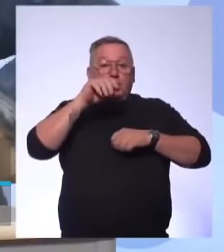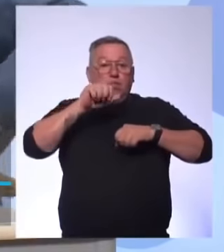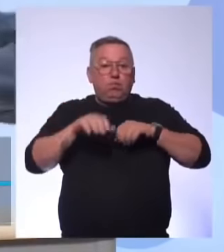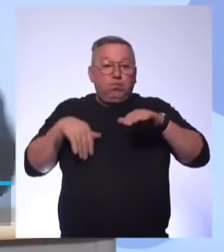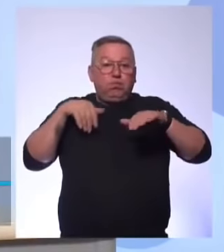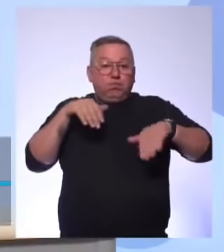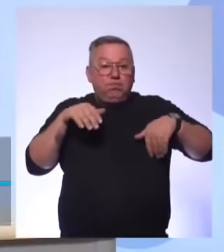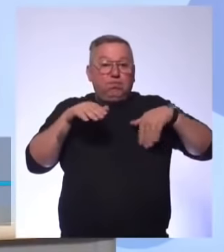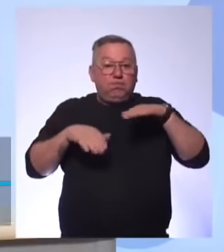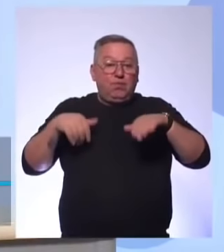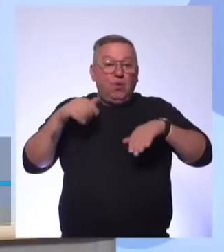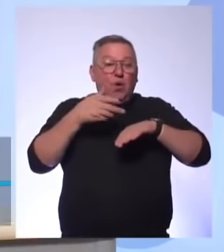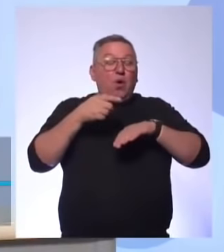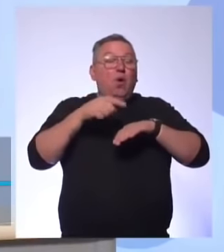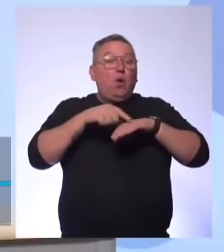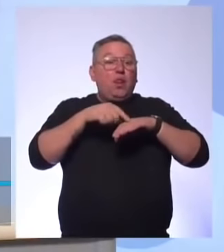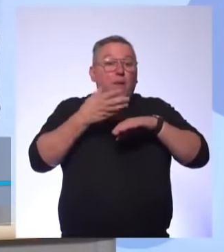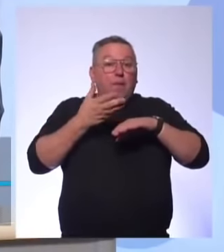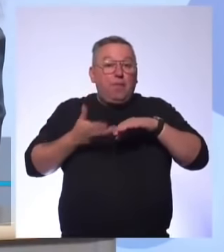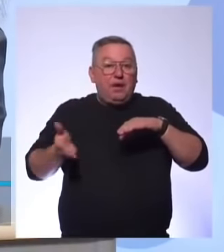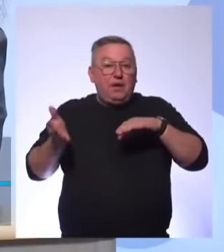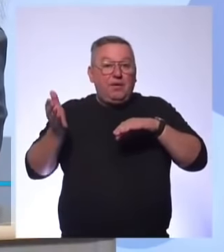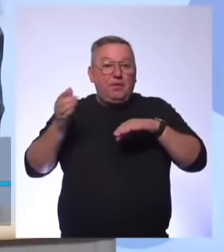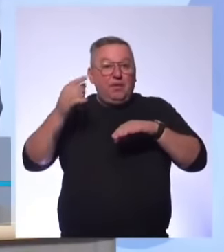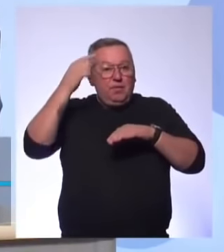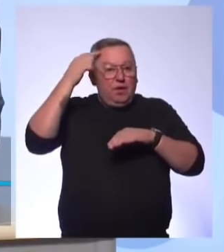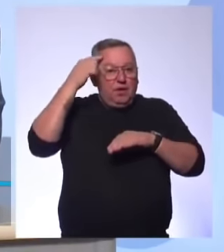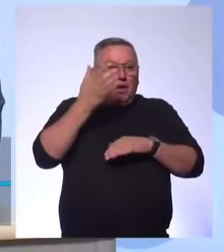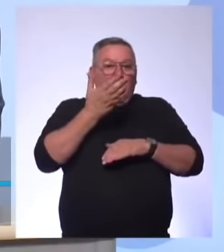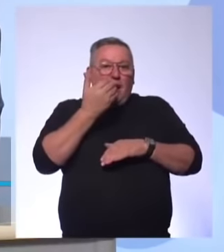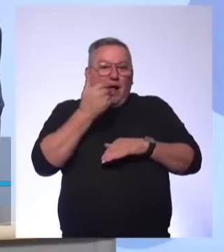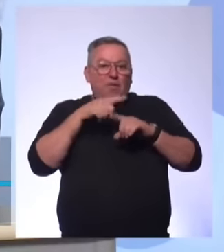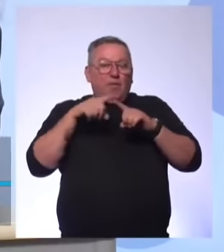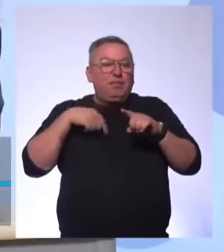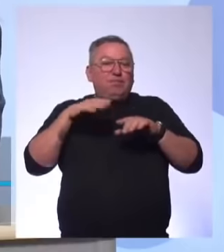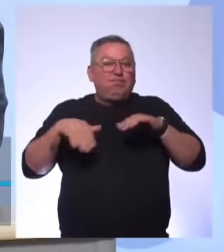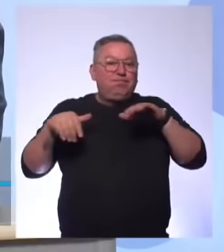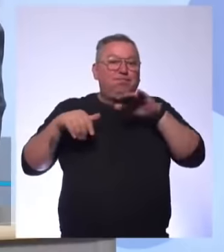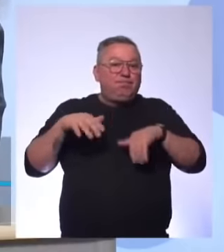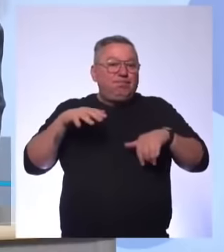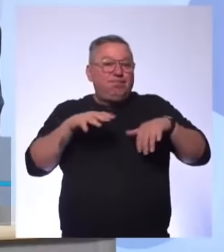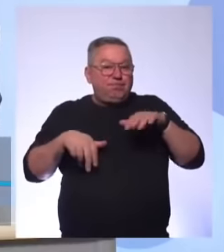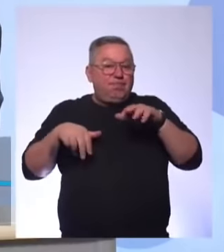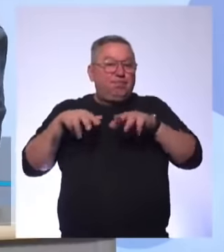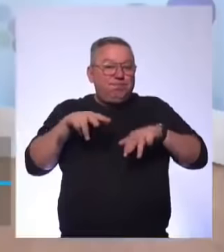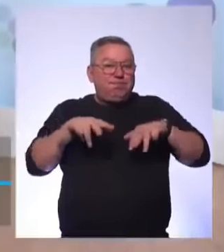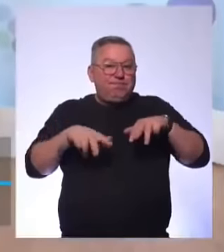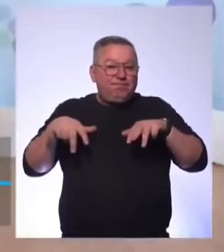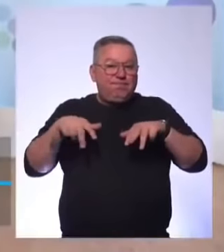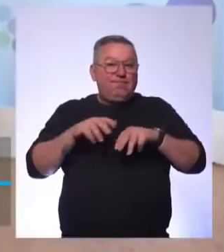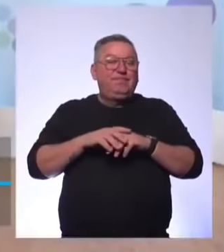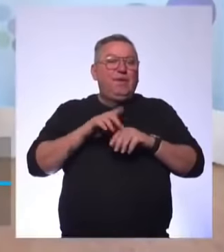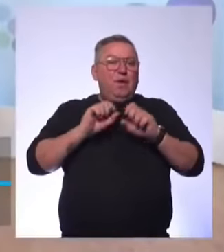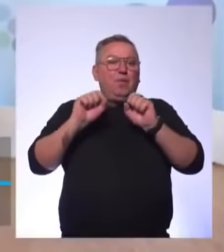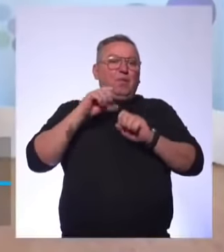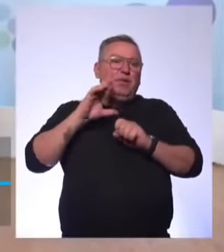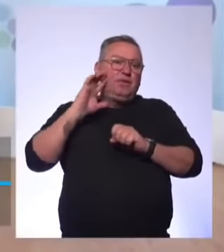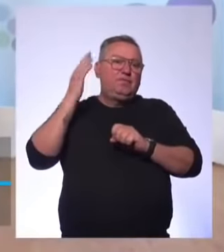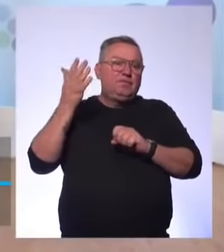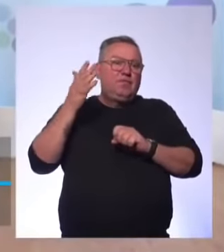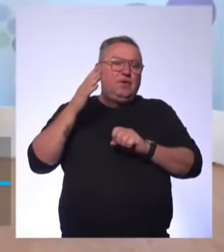pá, o anel se perdeu. Então, pensaram que ela tinha comido, mas ela estava ciscando. E quando ela, no Enterrou o movimento, anel, de repente, né? pode até ter